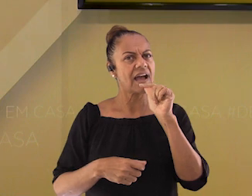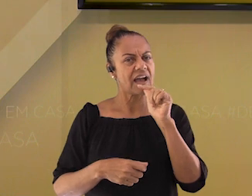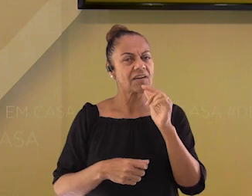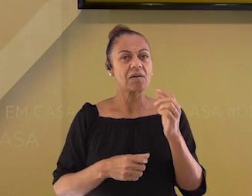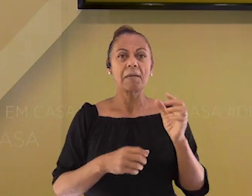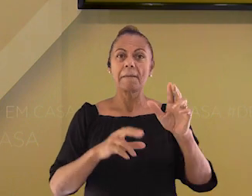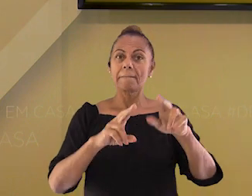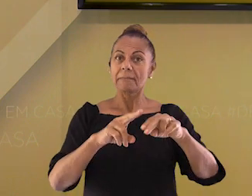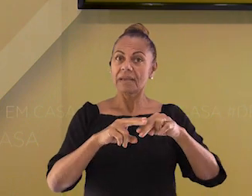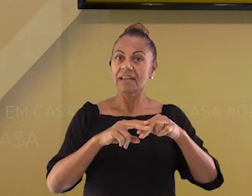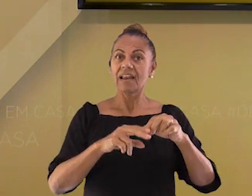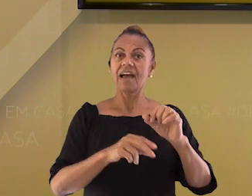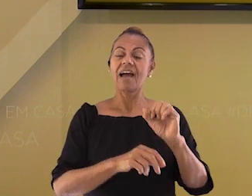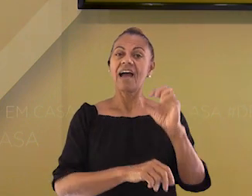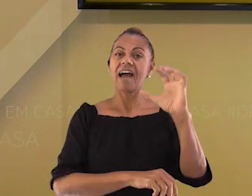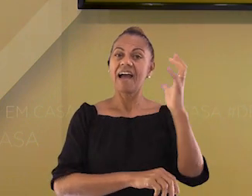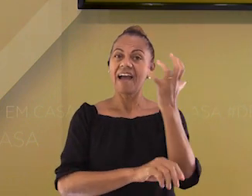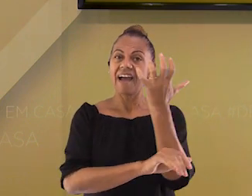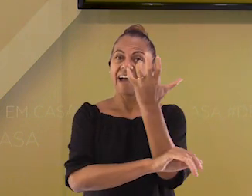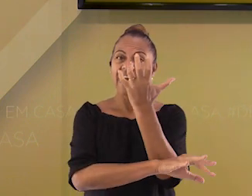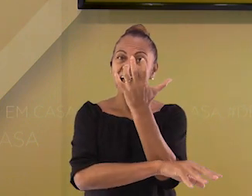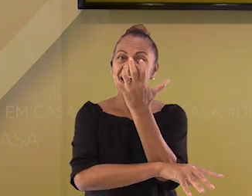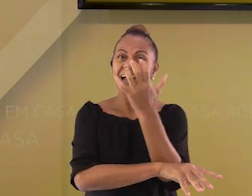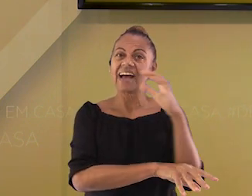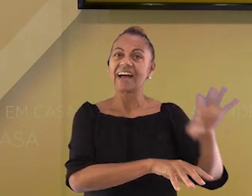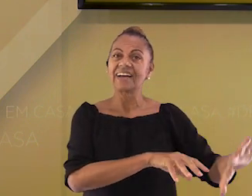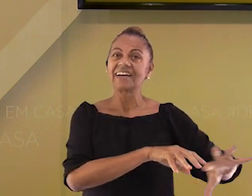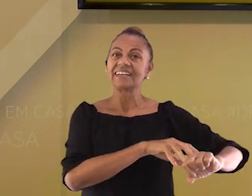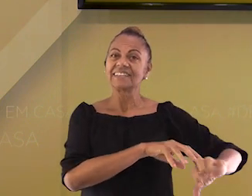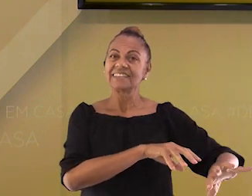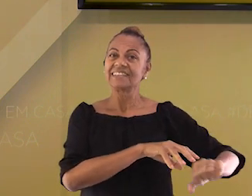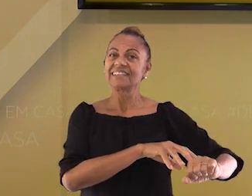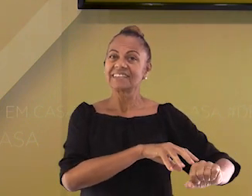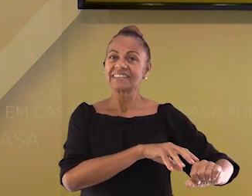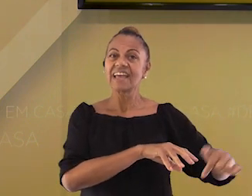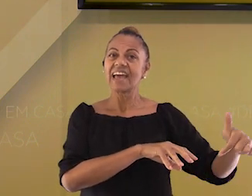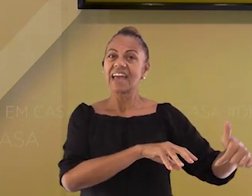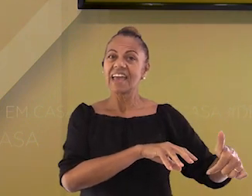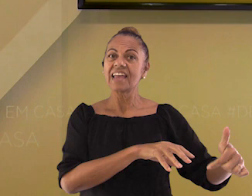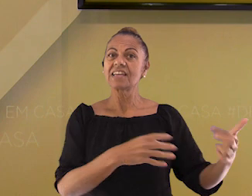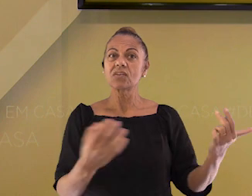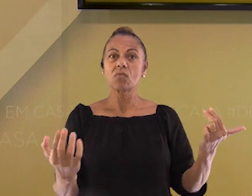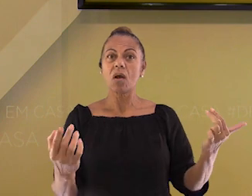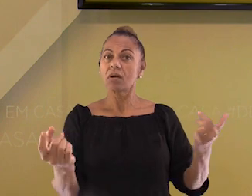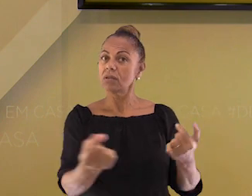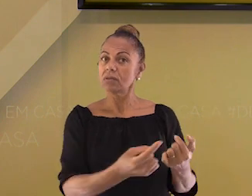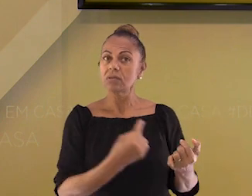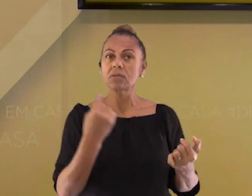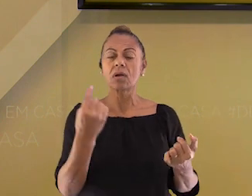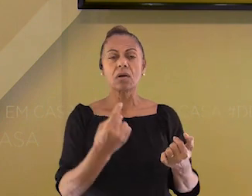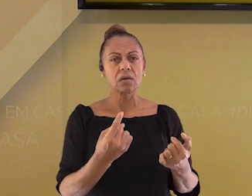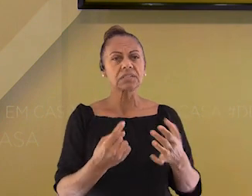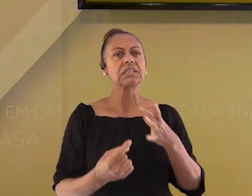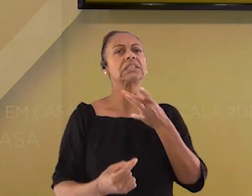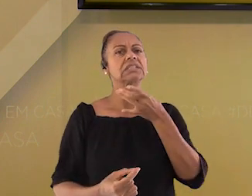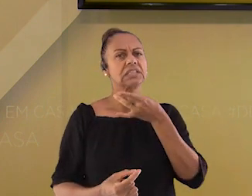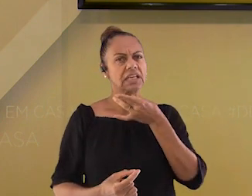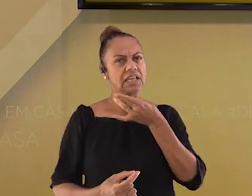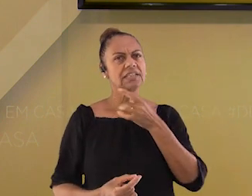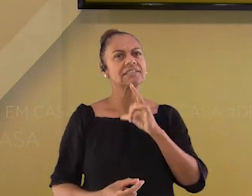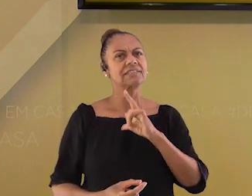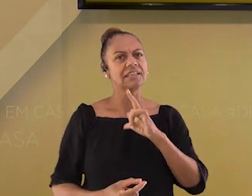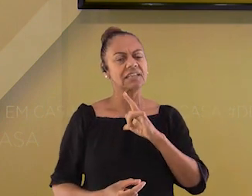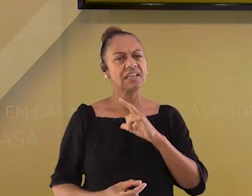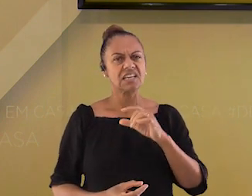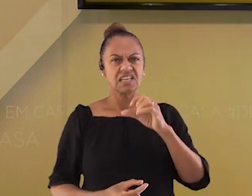beber água através da raiz. Assim como a gente, ela também sente sede. Se não